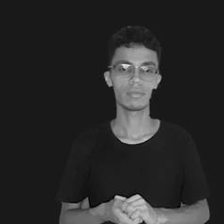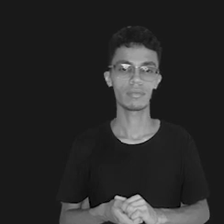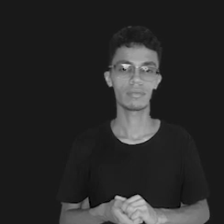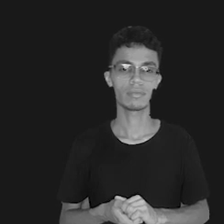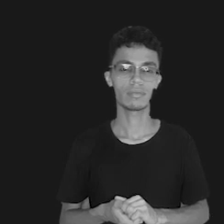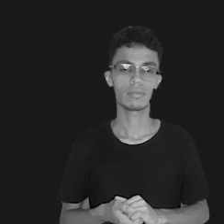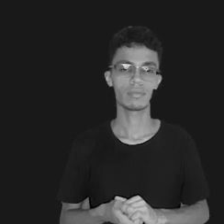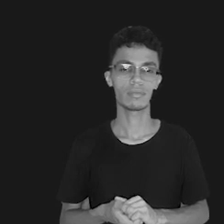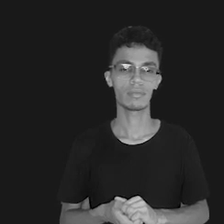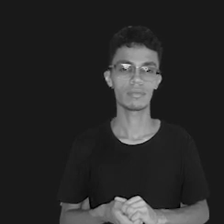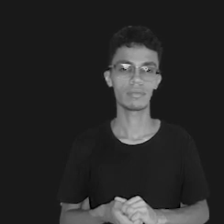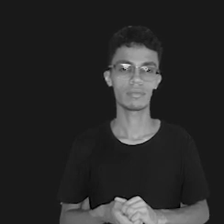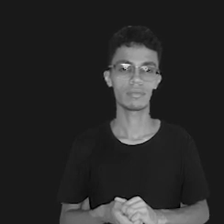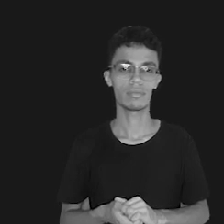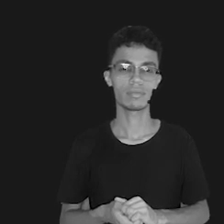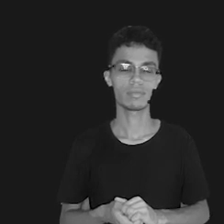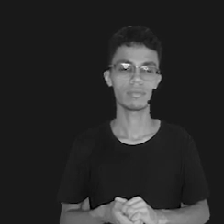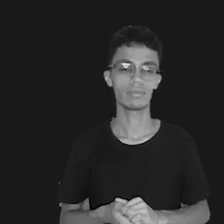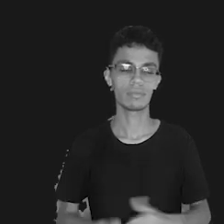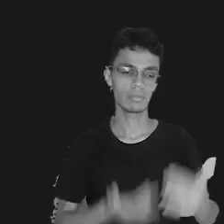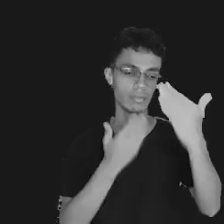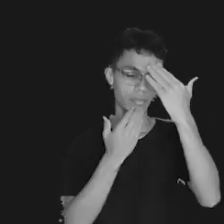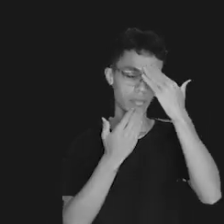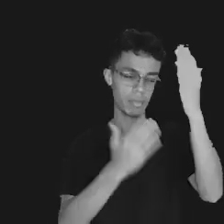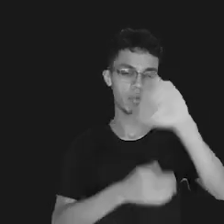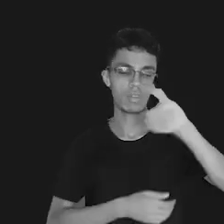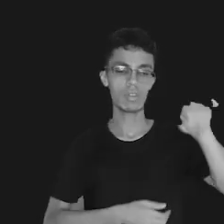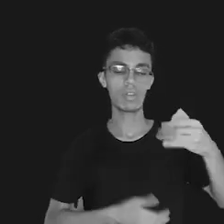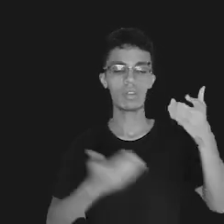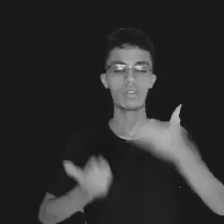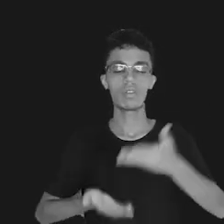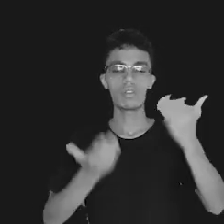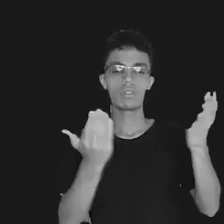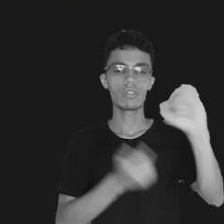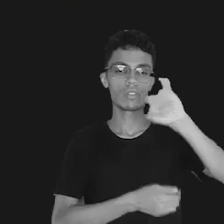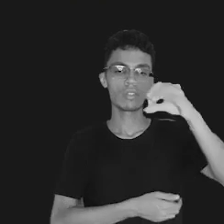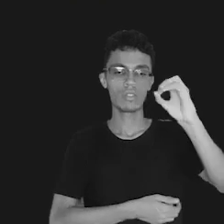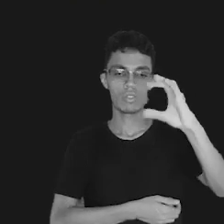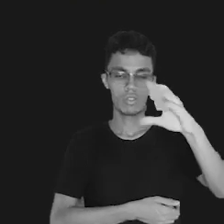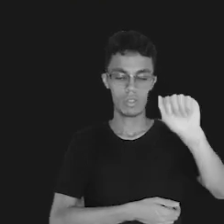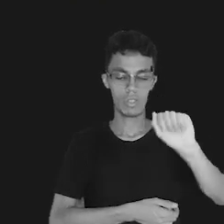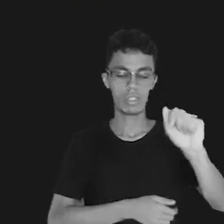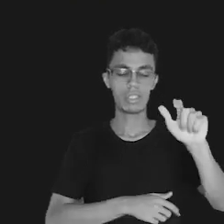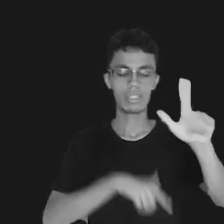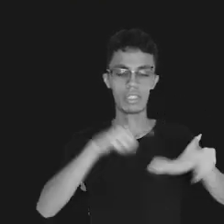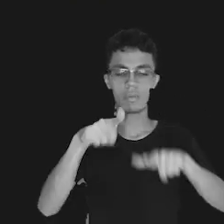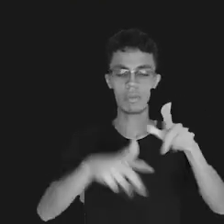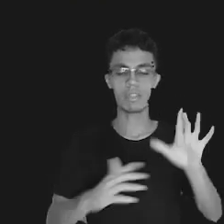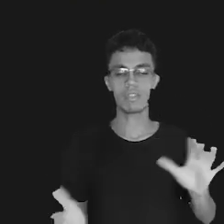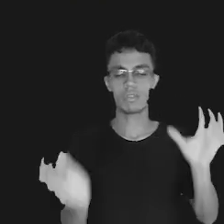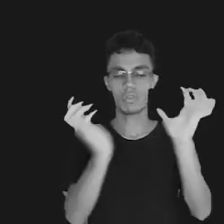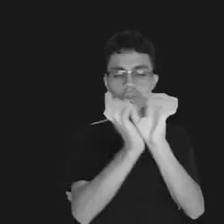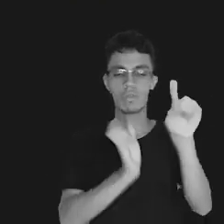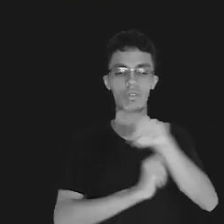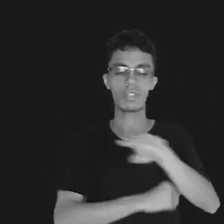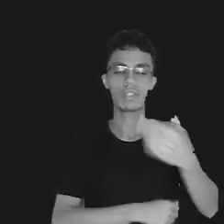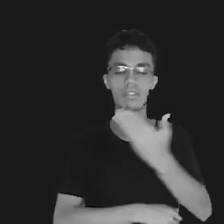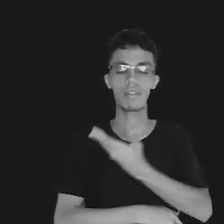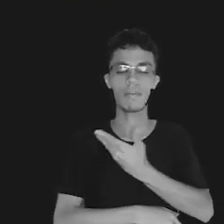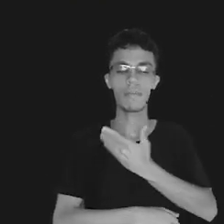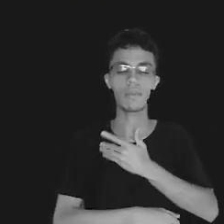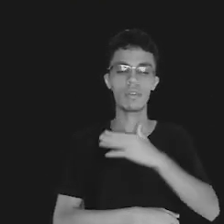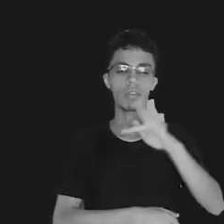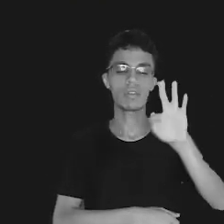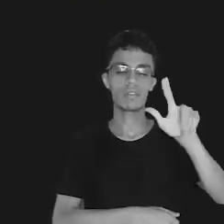agradecer a oportunidade, agradecer o convite, o Joca, agradecer a oportunidade de trabalhar com vocês, colegas, com a Flávia, com